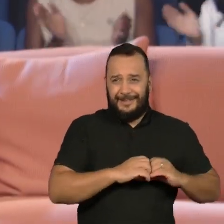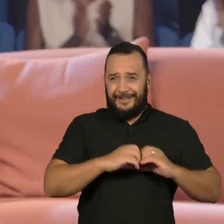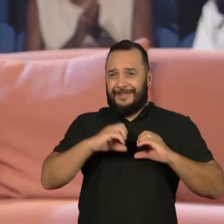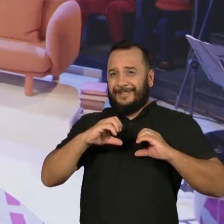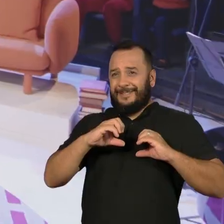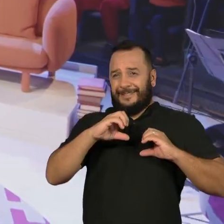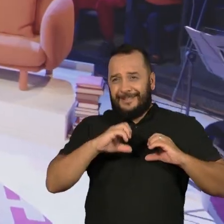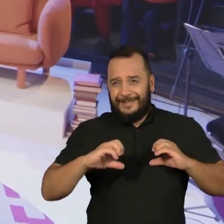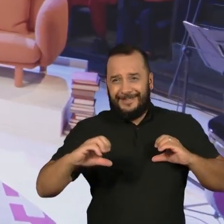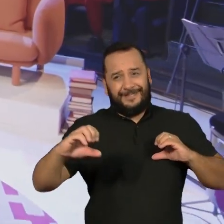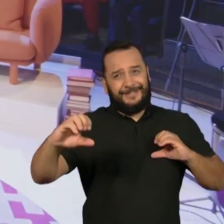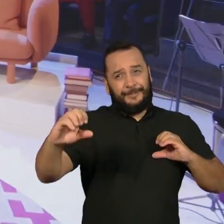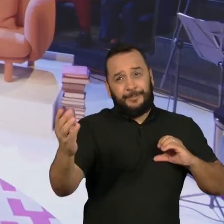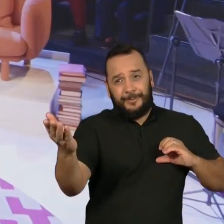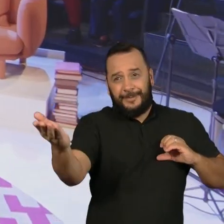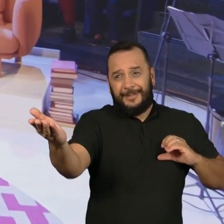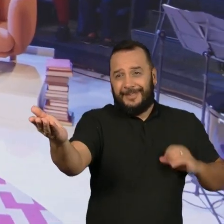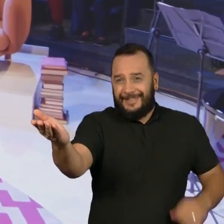é pra você.